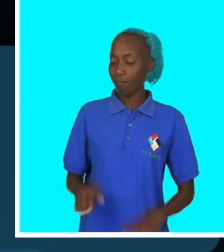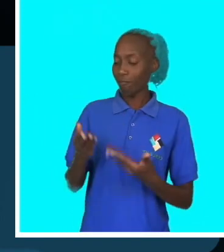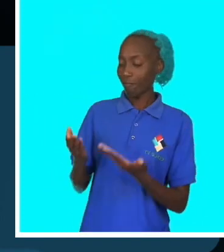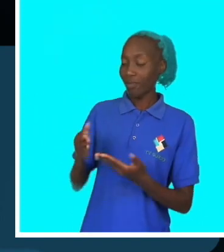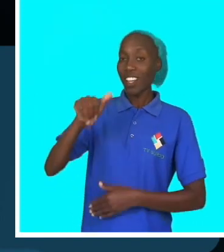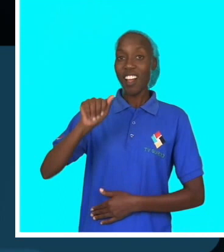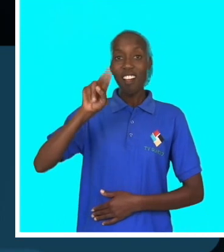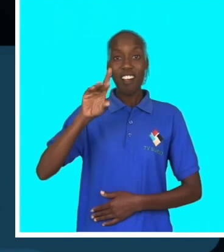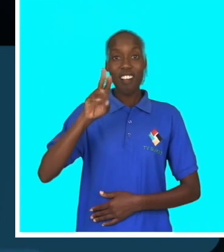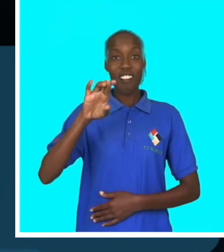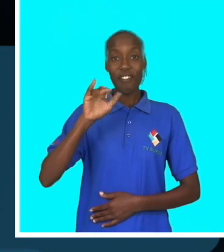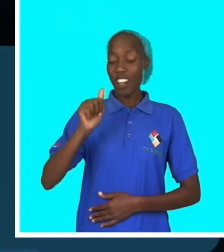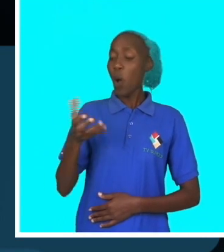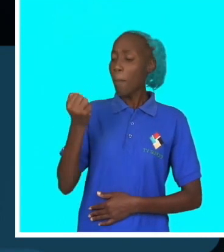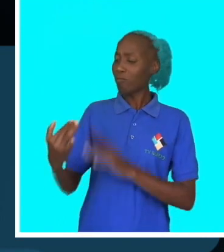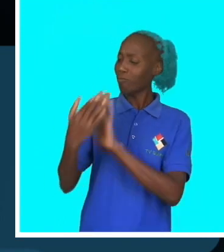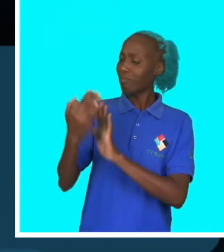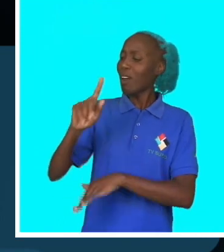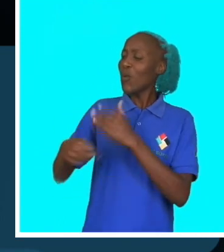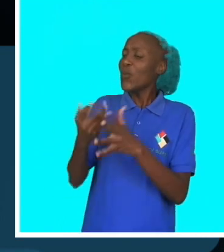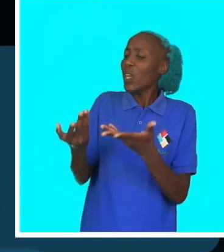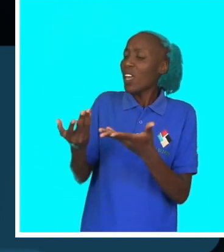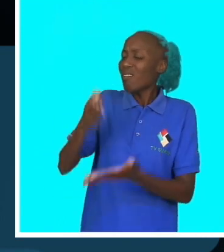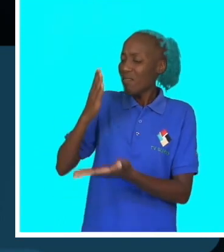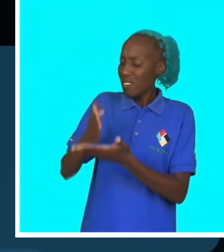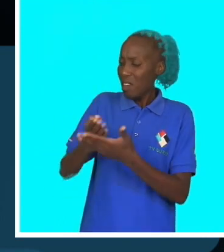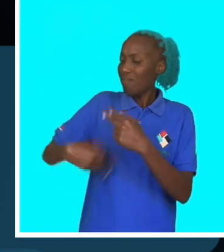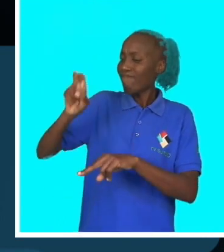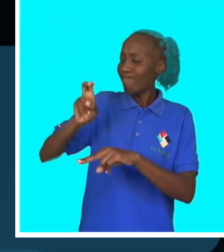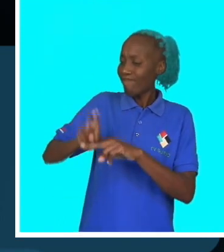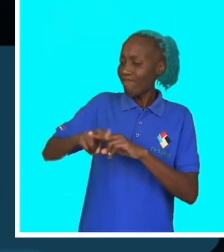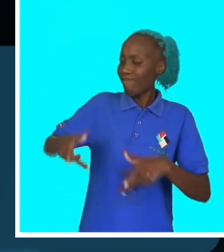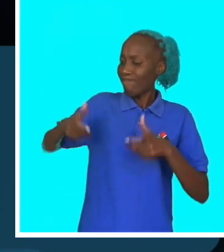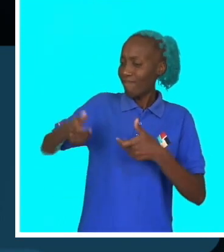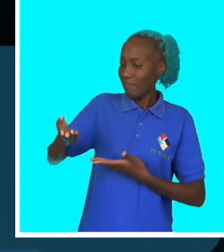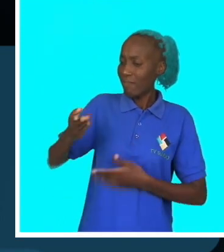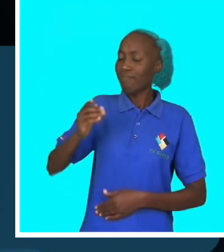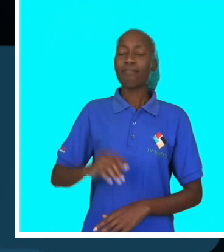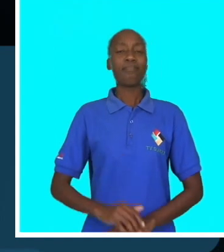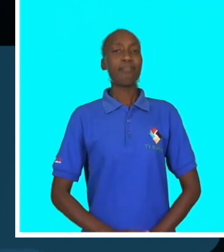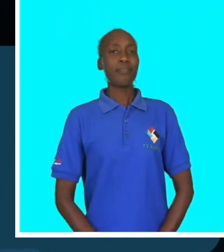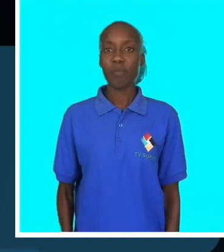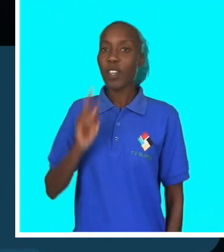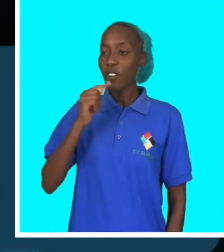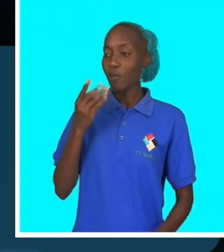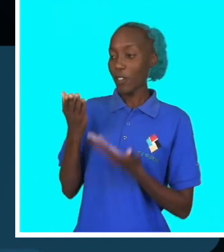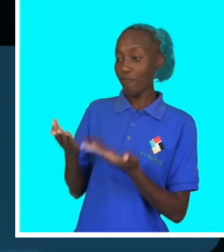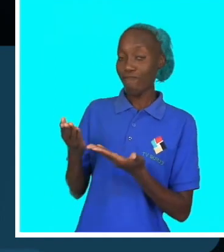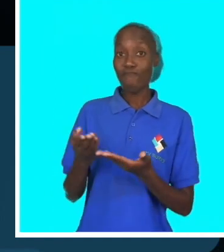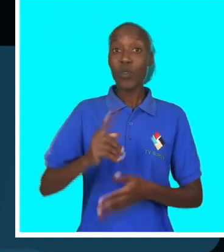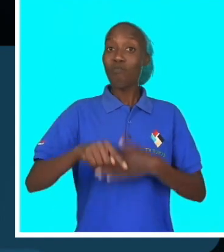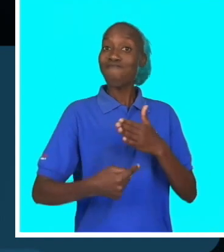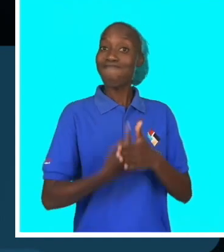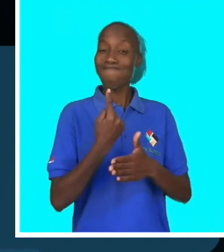aqui. E Andrea, pode partilhar conosco o que aconteceu, na verdade, para estar numa cadeira de rodas?